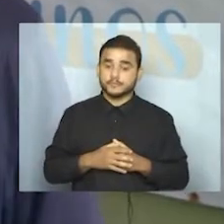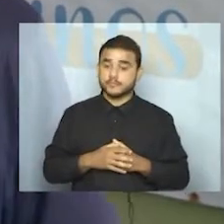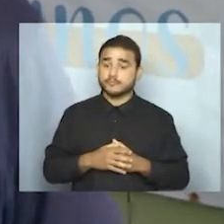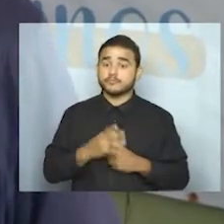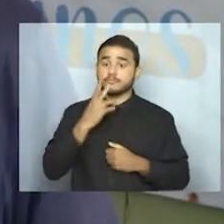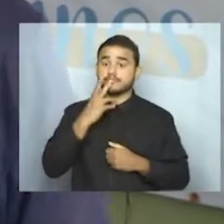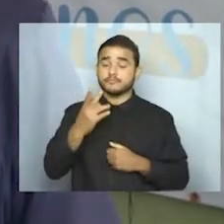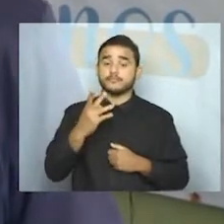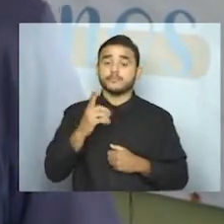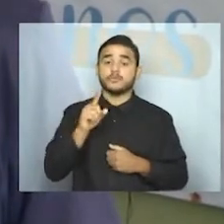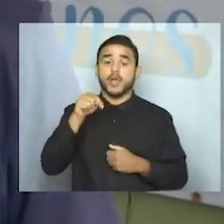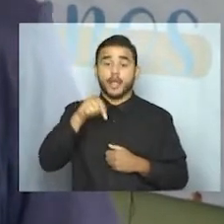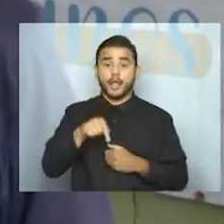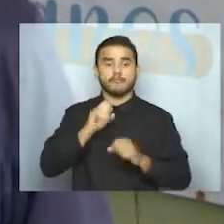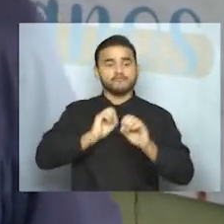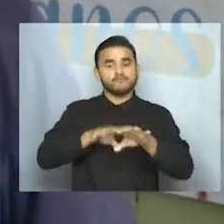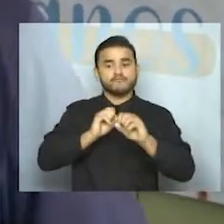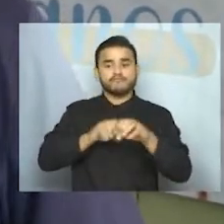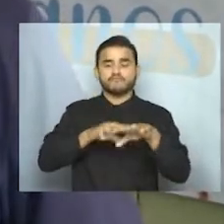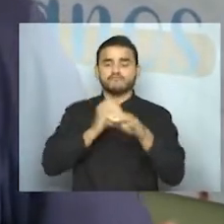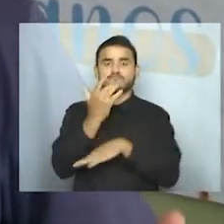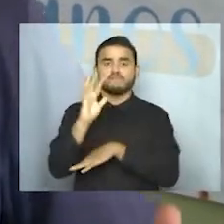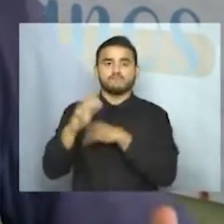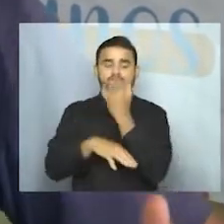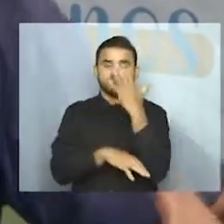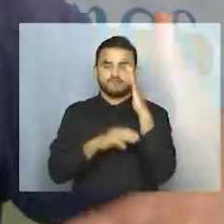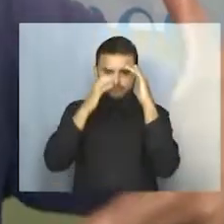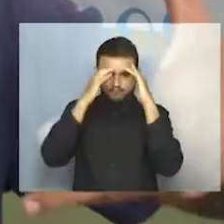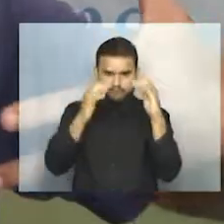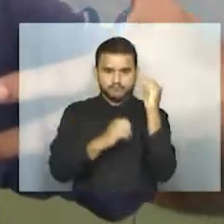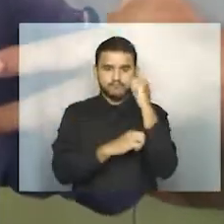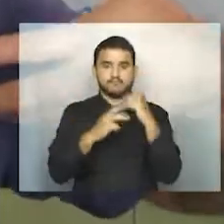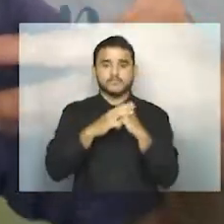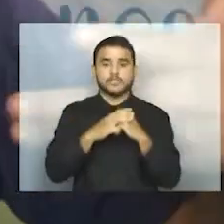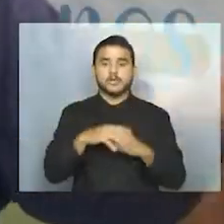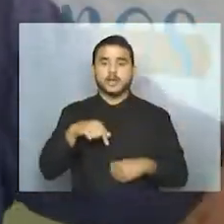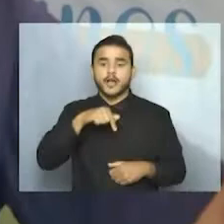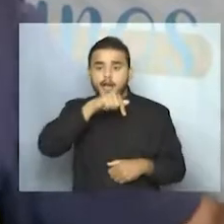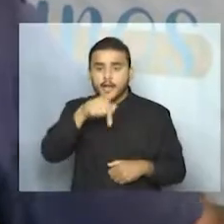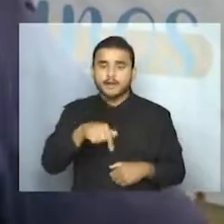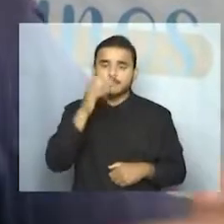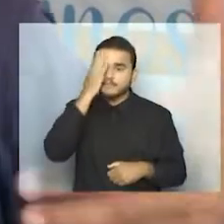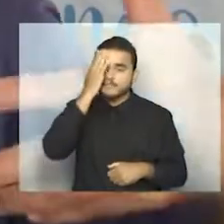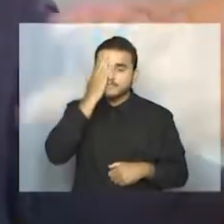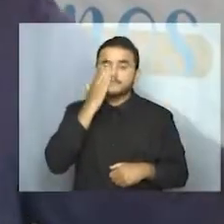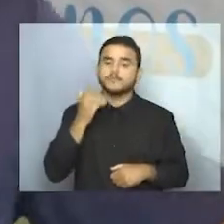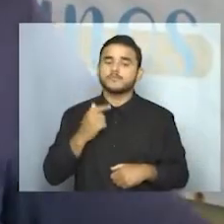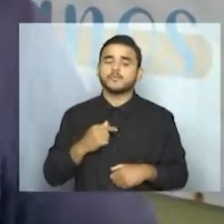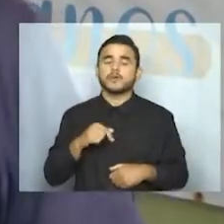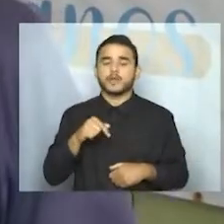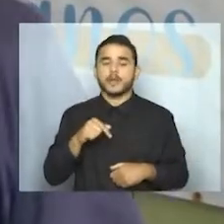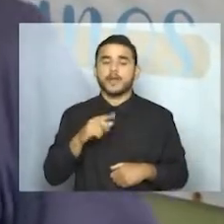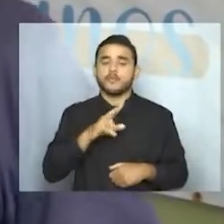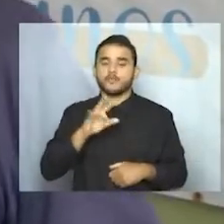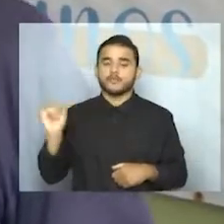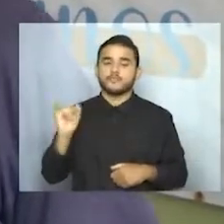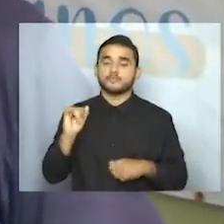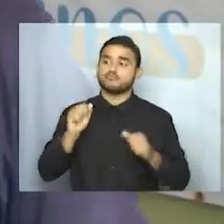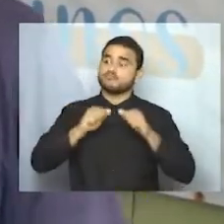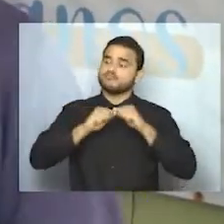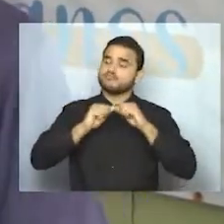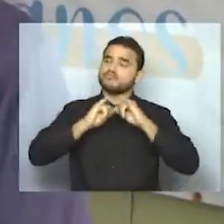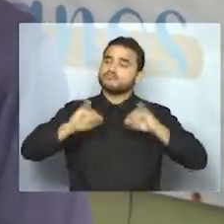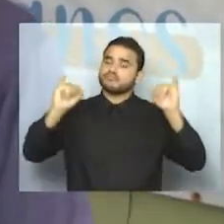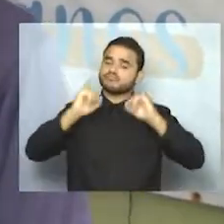uma Década, né? E a gente está se espalhando pela nossa Praia do Futuro